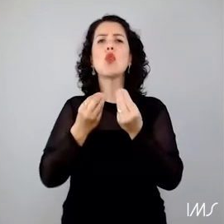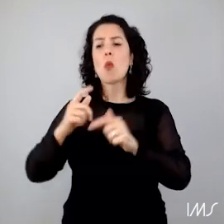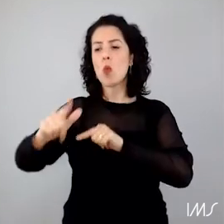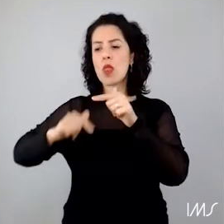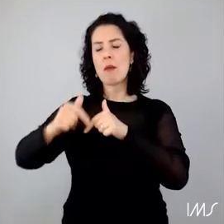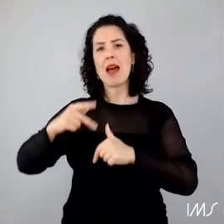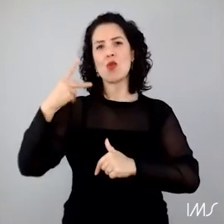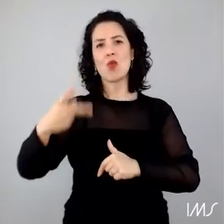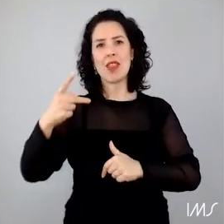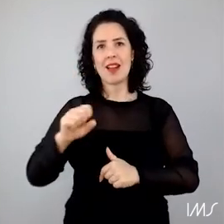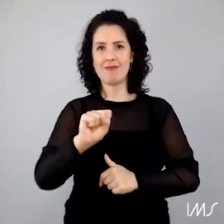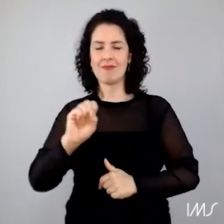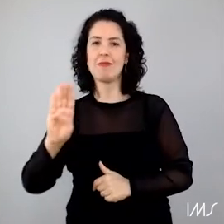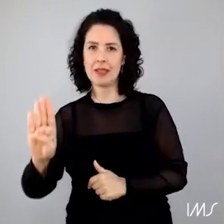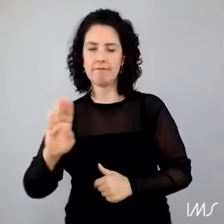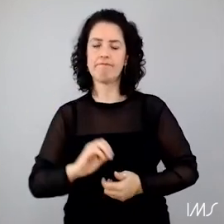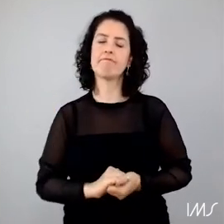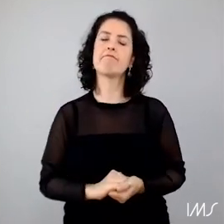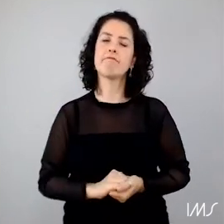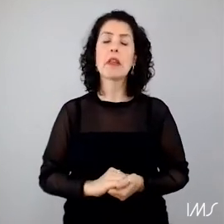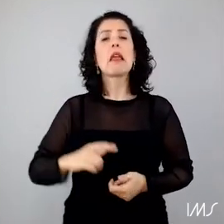de Stefania Abril. Desenvolver